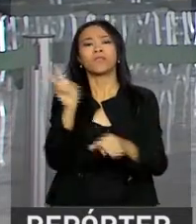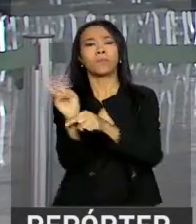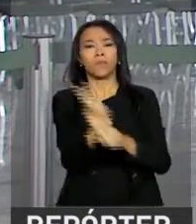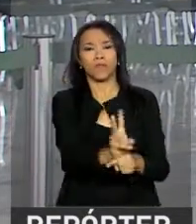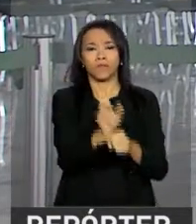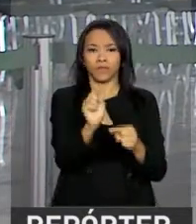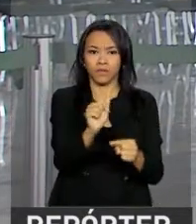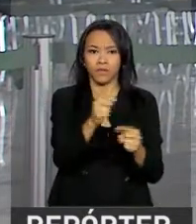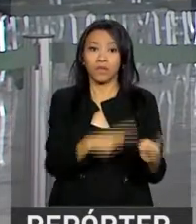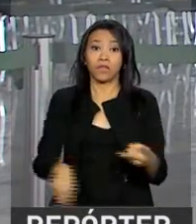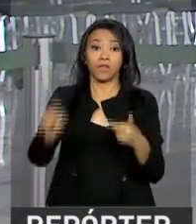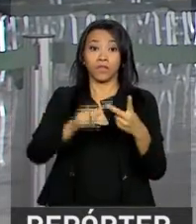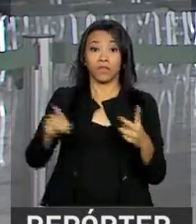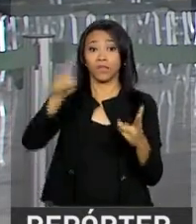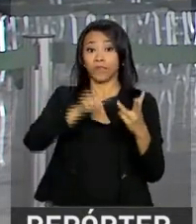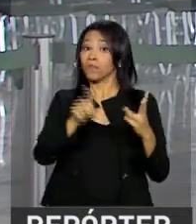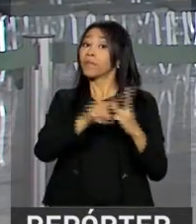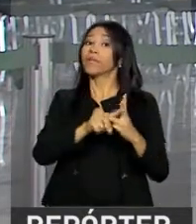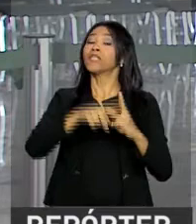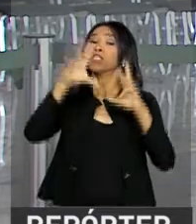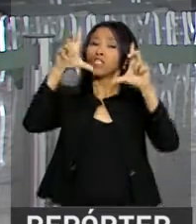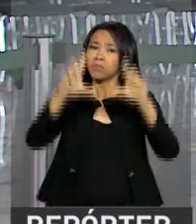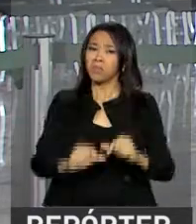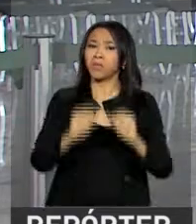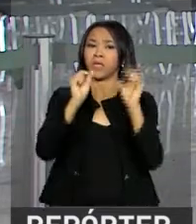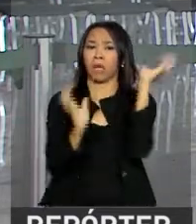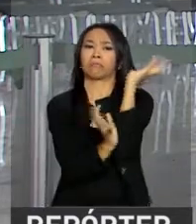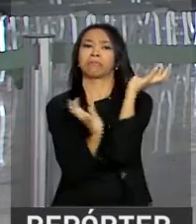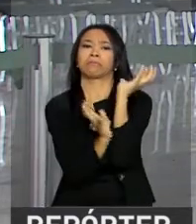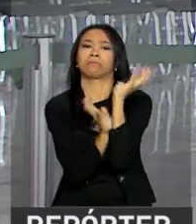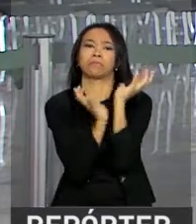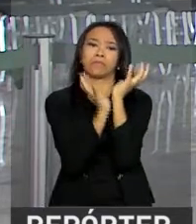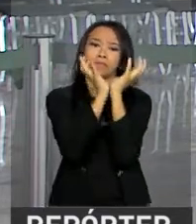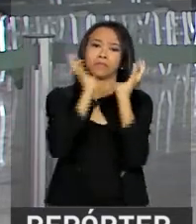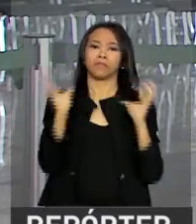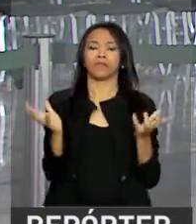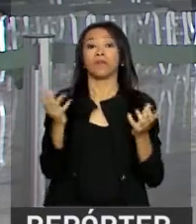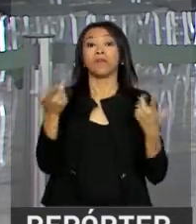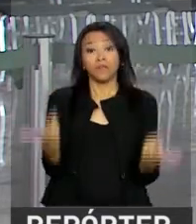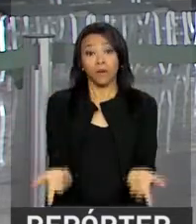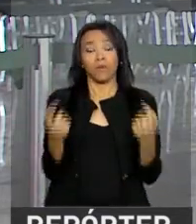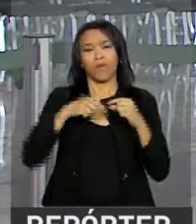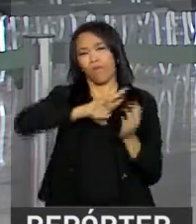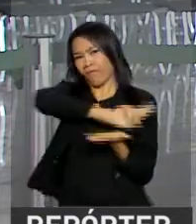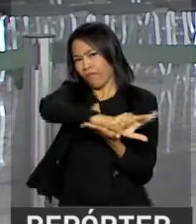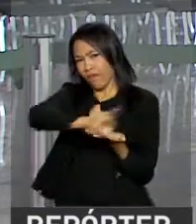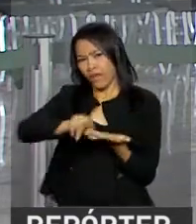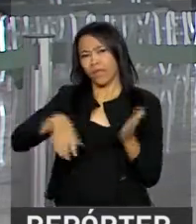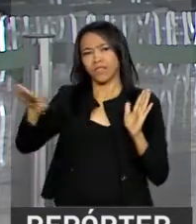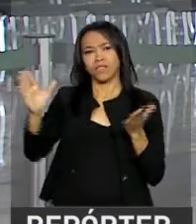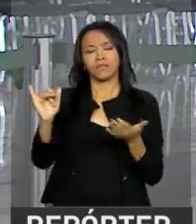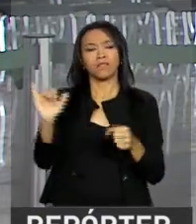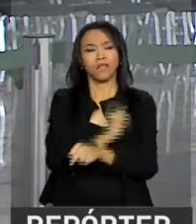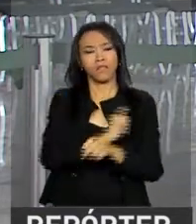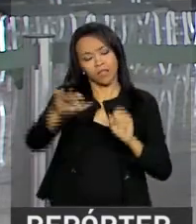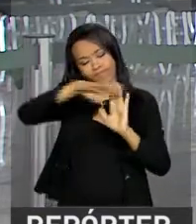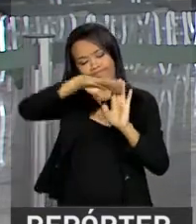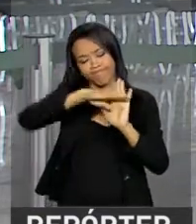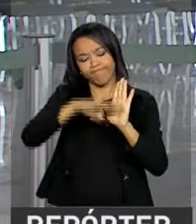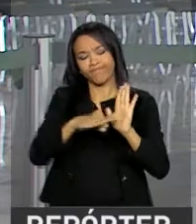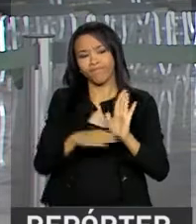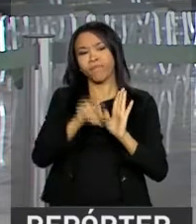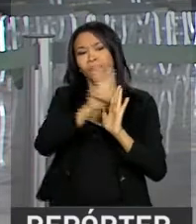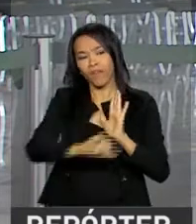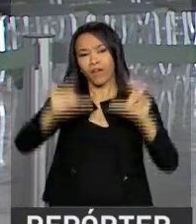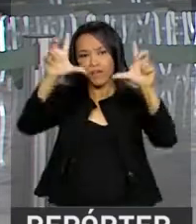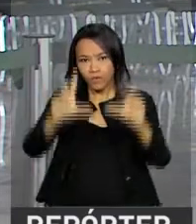para diminuir a burocracia segundo o ministro da fazenda henrique meirelles do conjunto de medidas vai reduzir a despesa pública